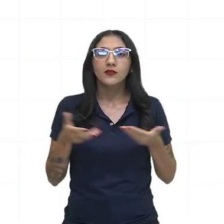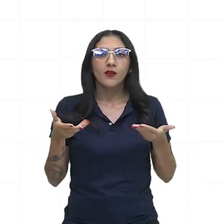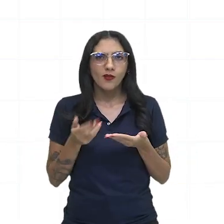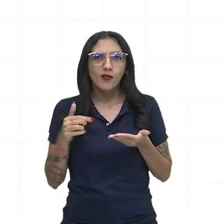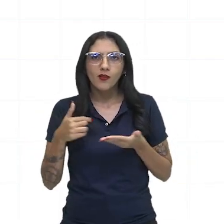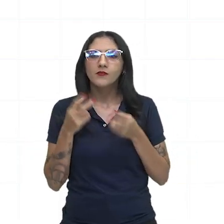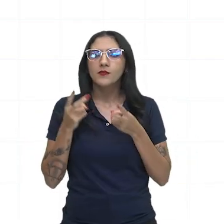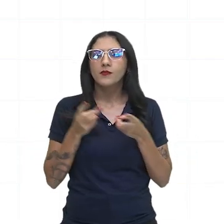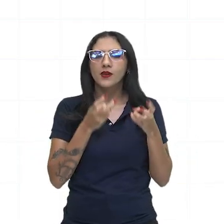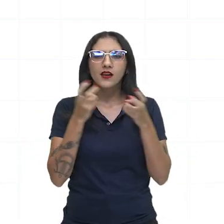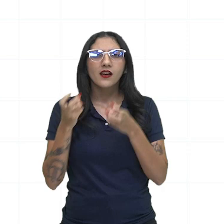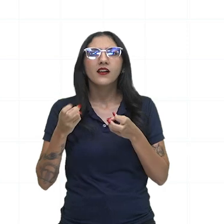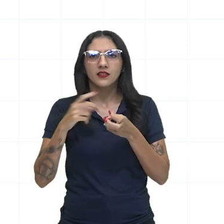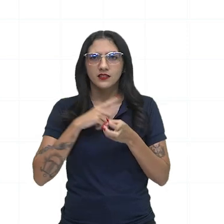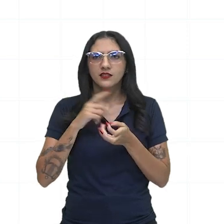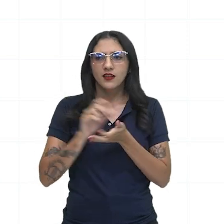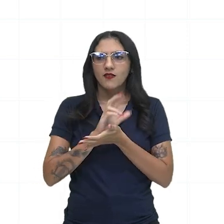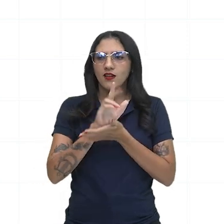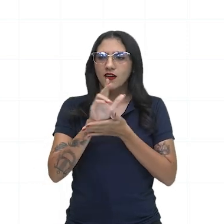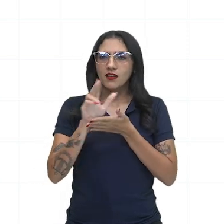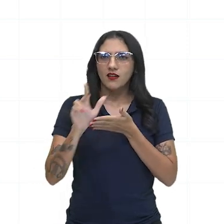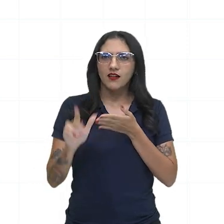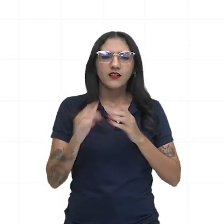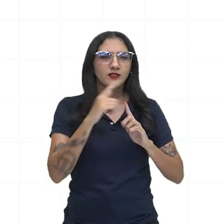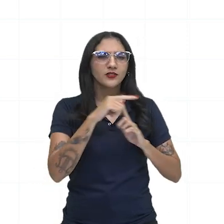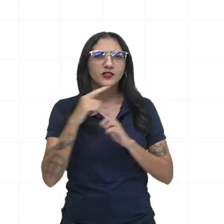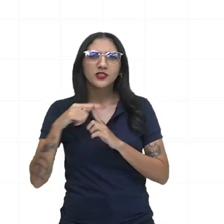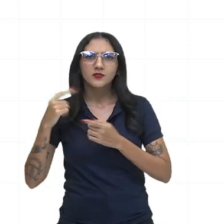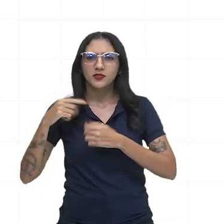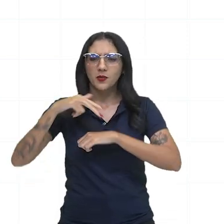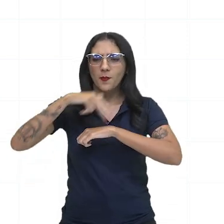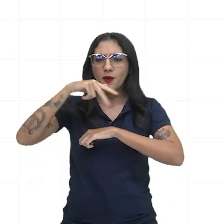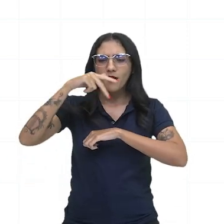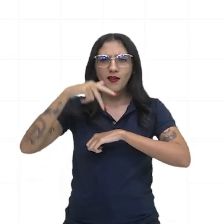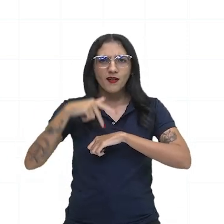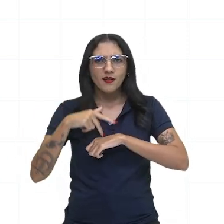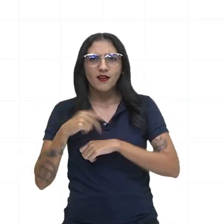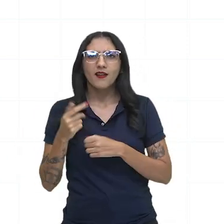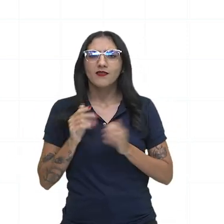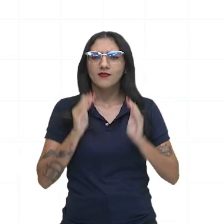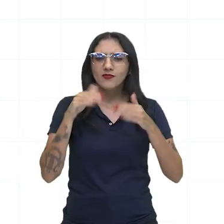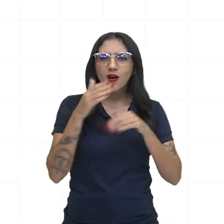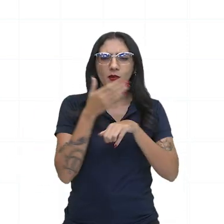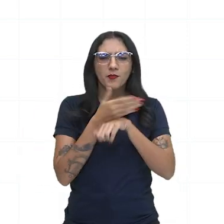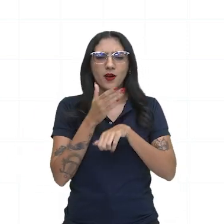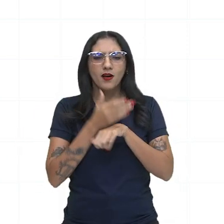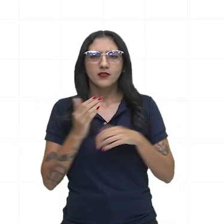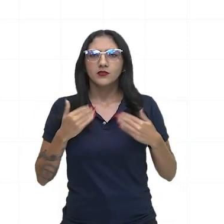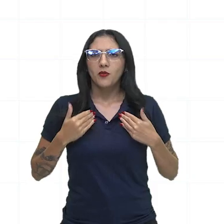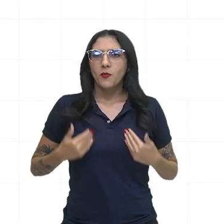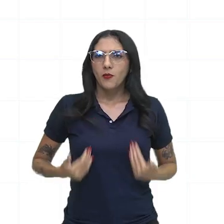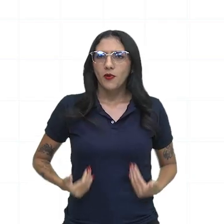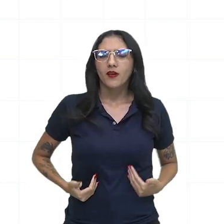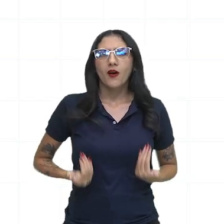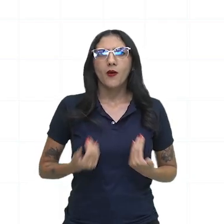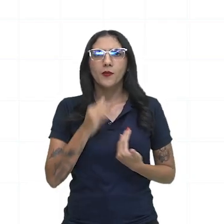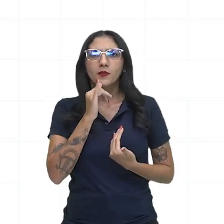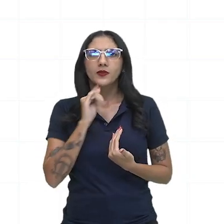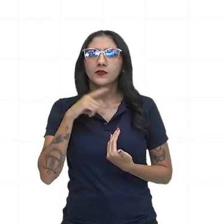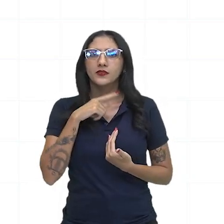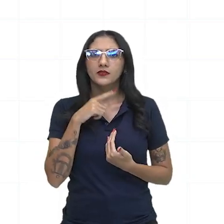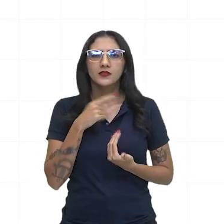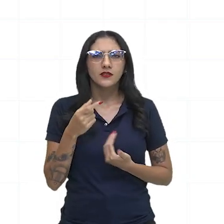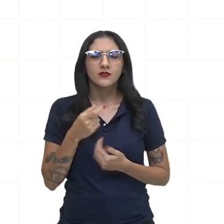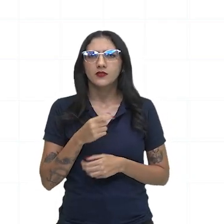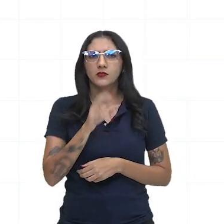conforme os anos, né? Tanto é que hoje a gente consegue perceber aí vários tipos de ginástica aeróbica,